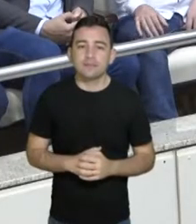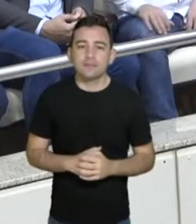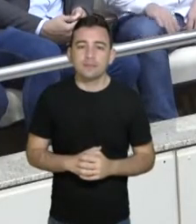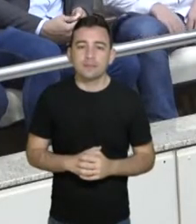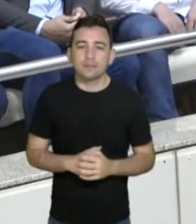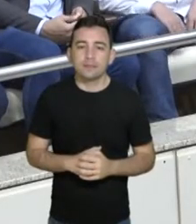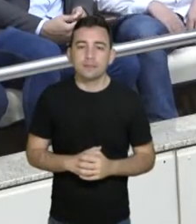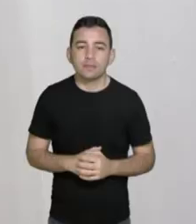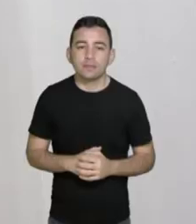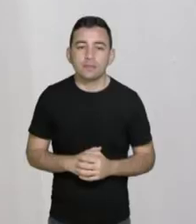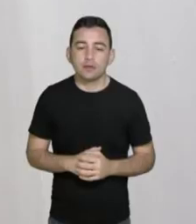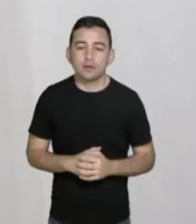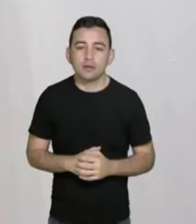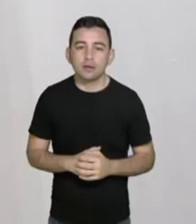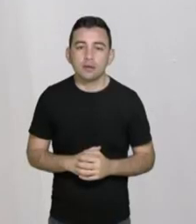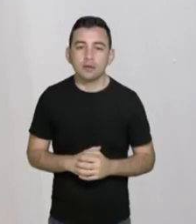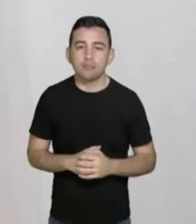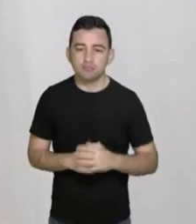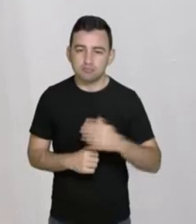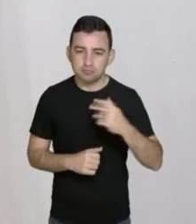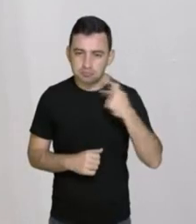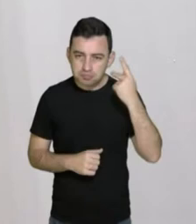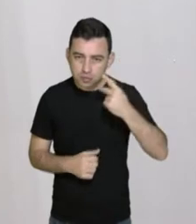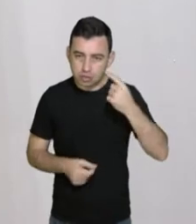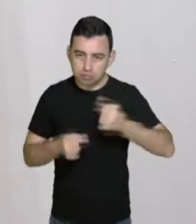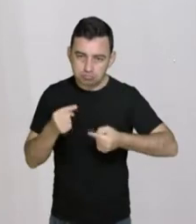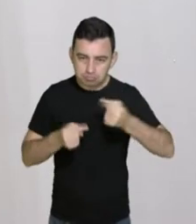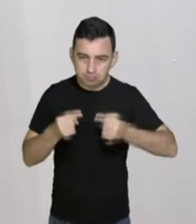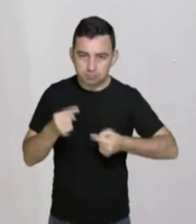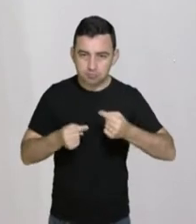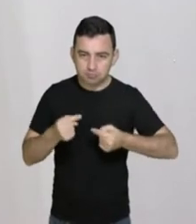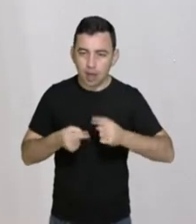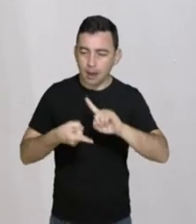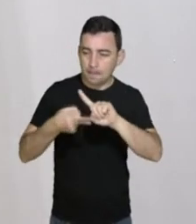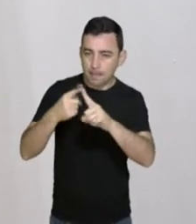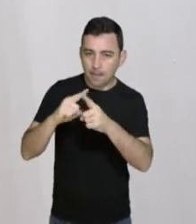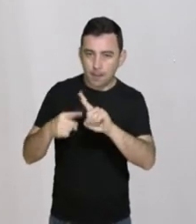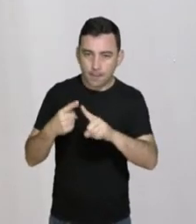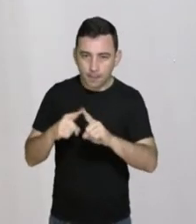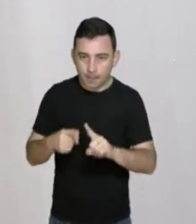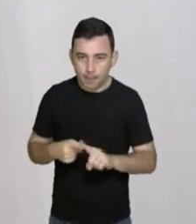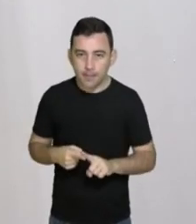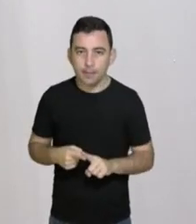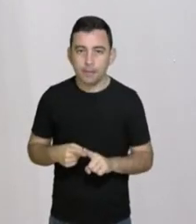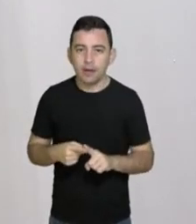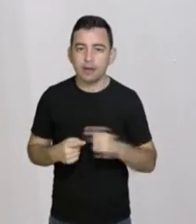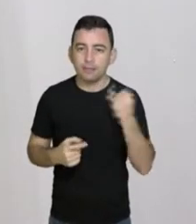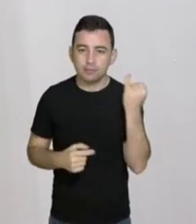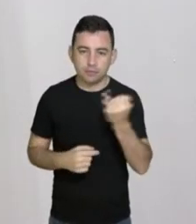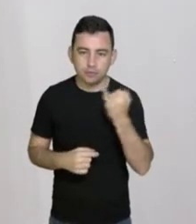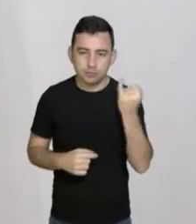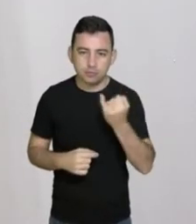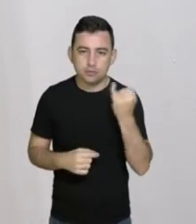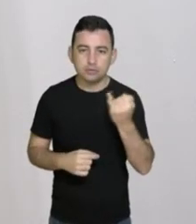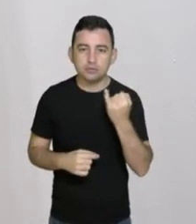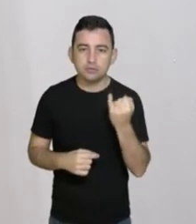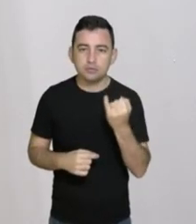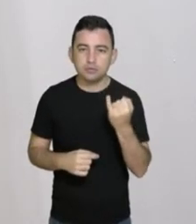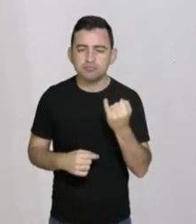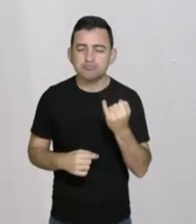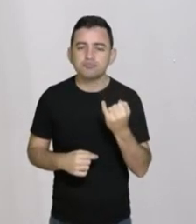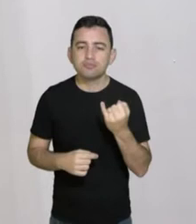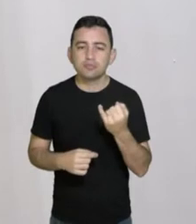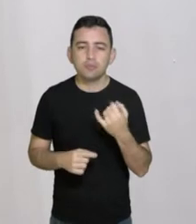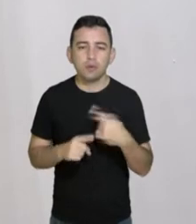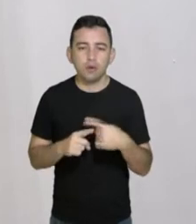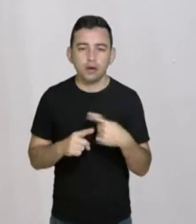O uso da política, da conversação e da negociação é essencial para que pendências entre diversos